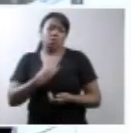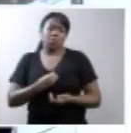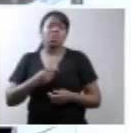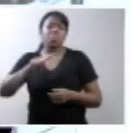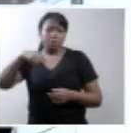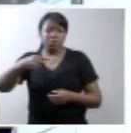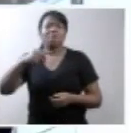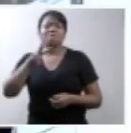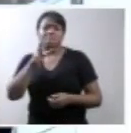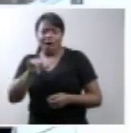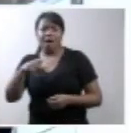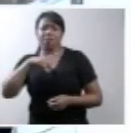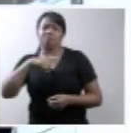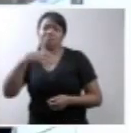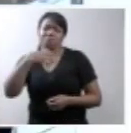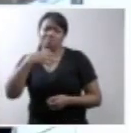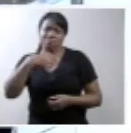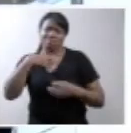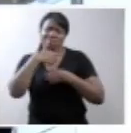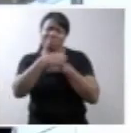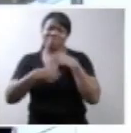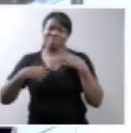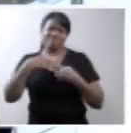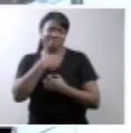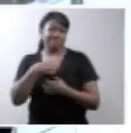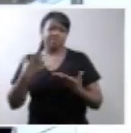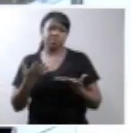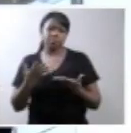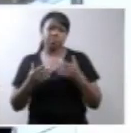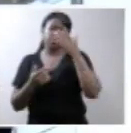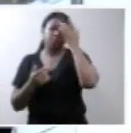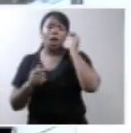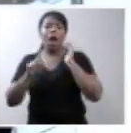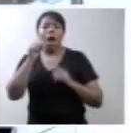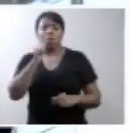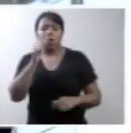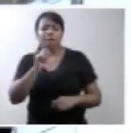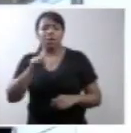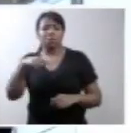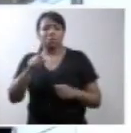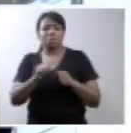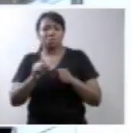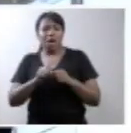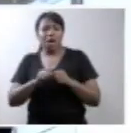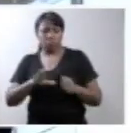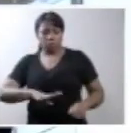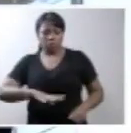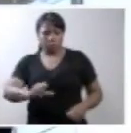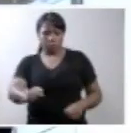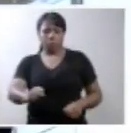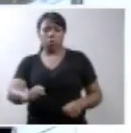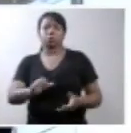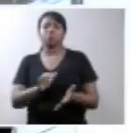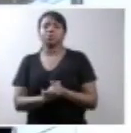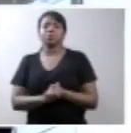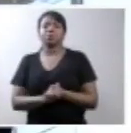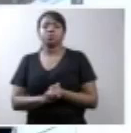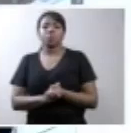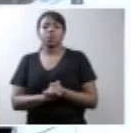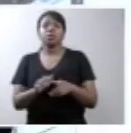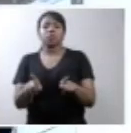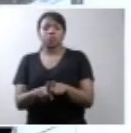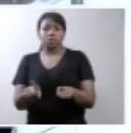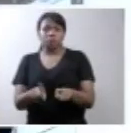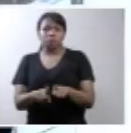remorço porque tem remorço e a gente sabe que entrevistando mulheres que fizeram o aborto eu não digo no caso específico do